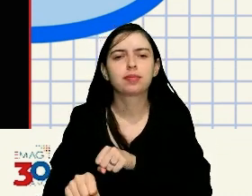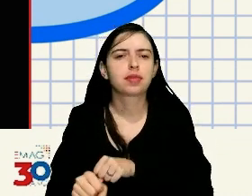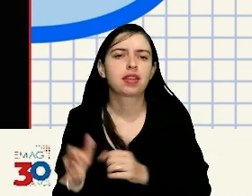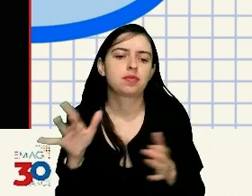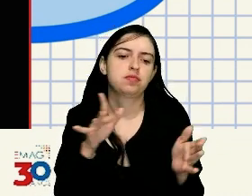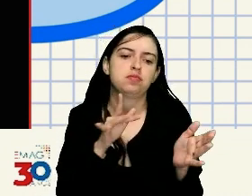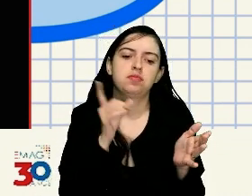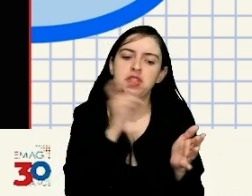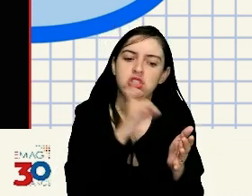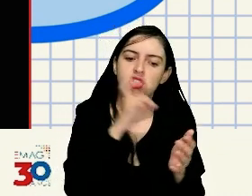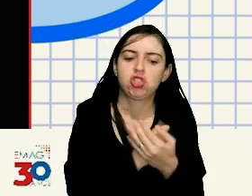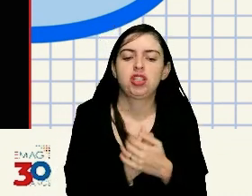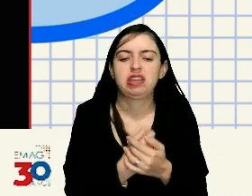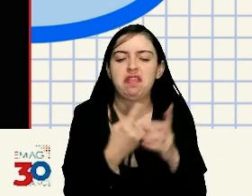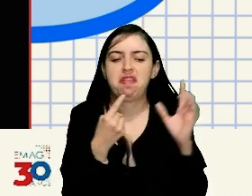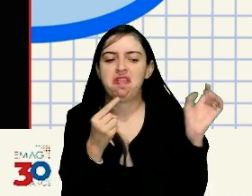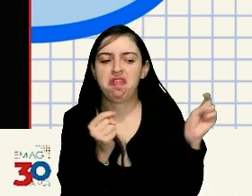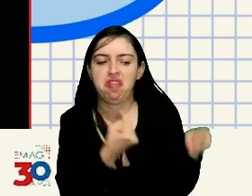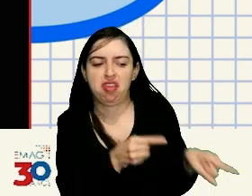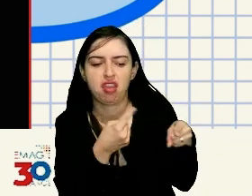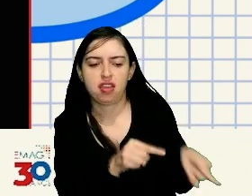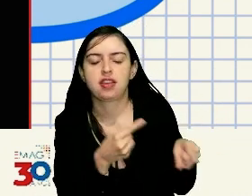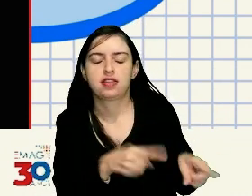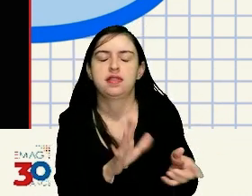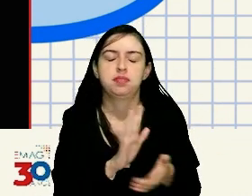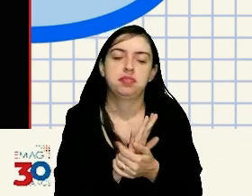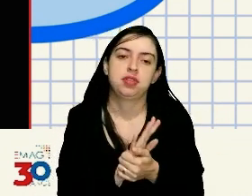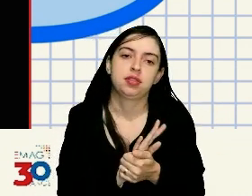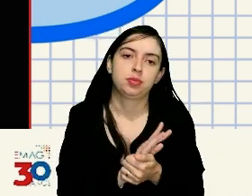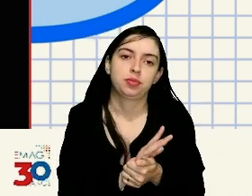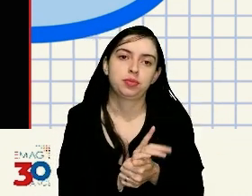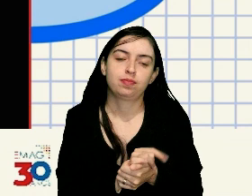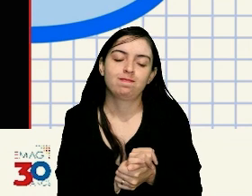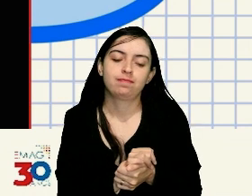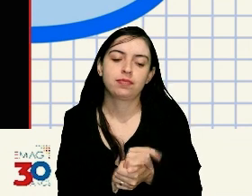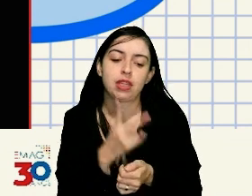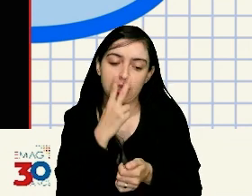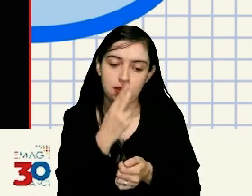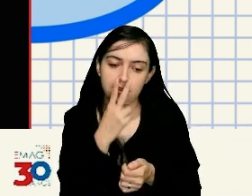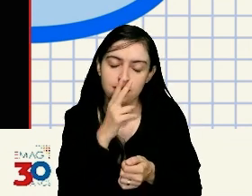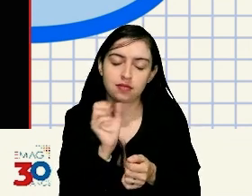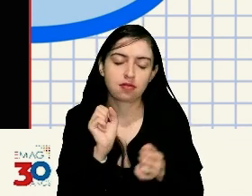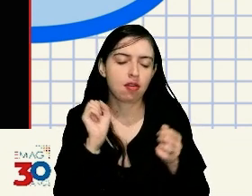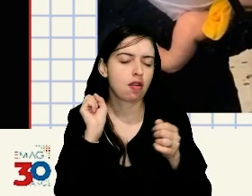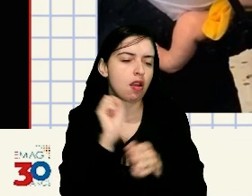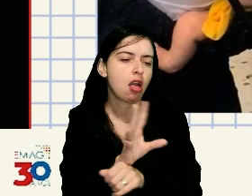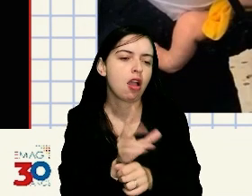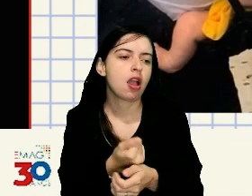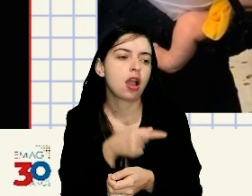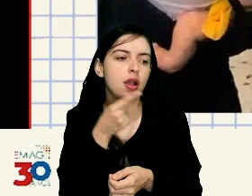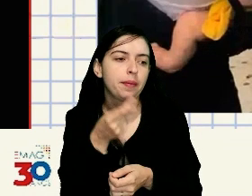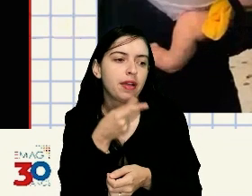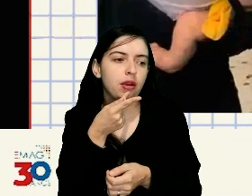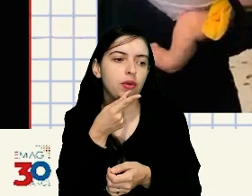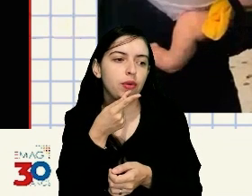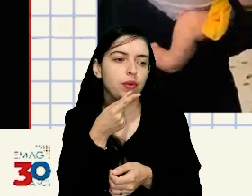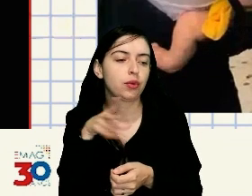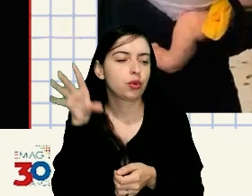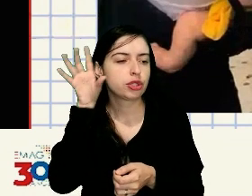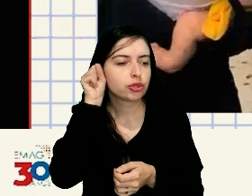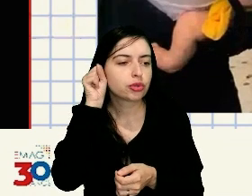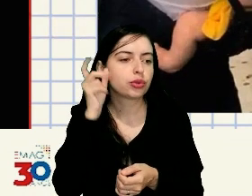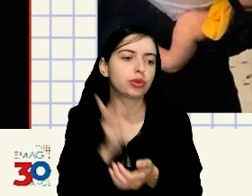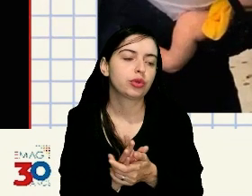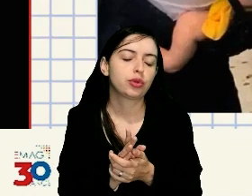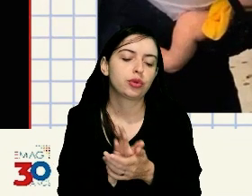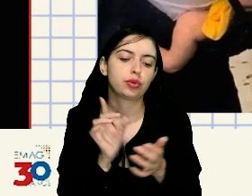bombardeado com algum desses mitos que eu vou trazer e eu acho que, assim, taca a primeira pedra quem nunca falou, quem nunca escutou esses mitos, assim. Até hoje